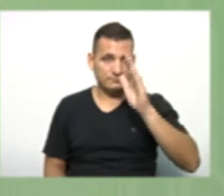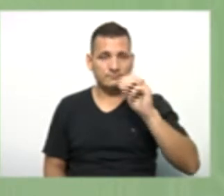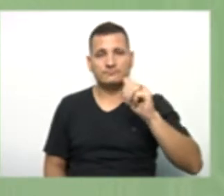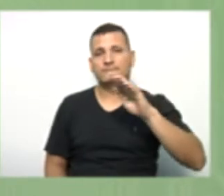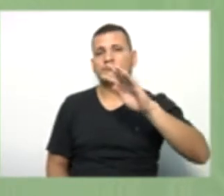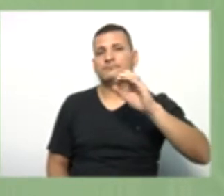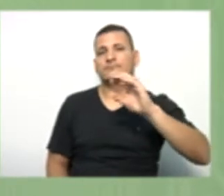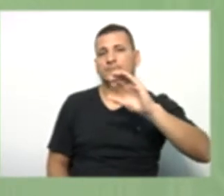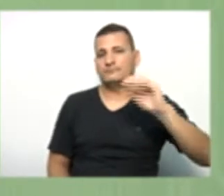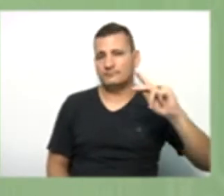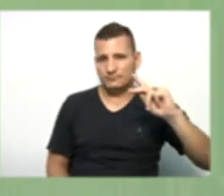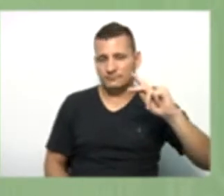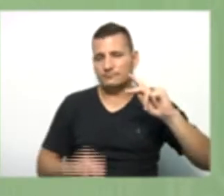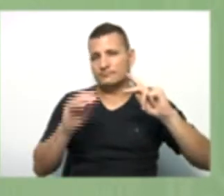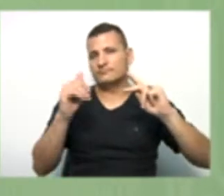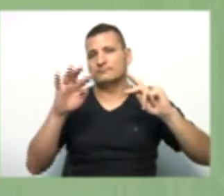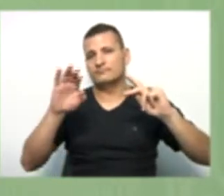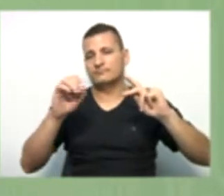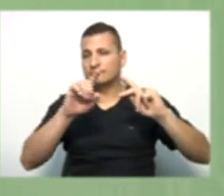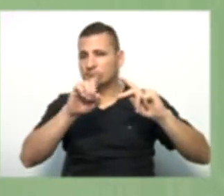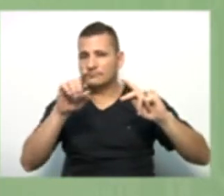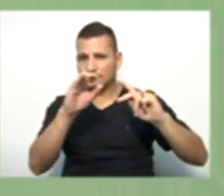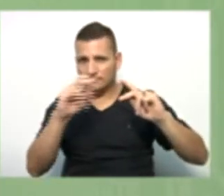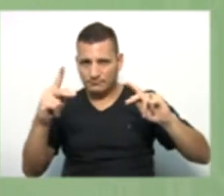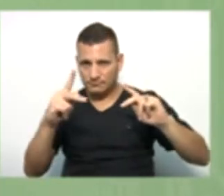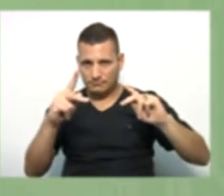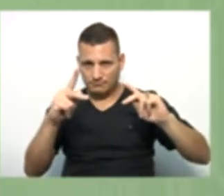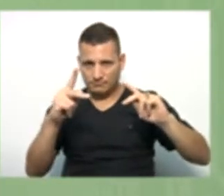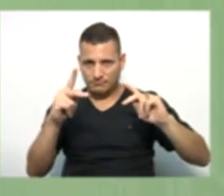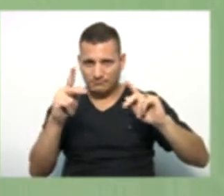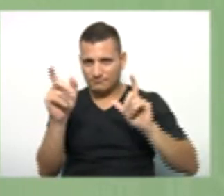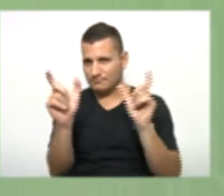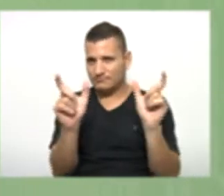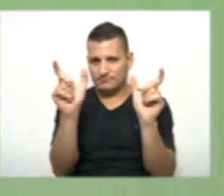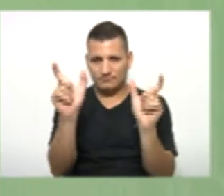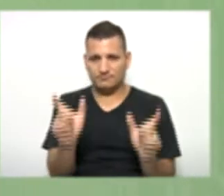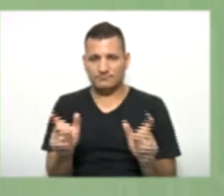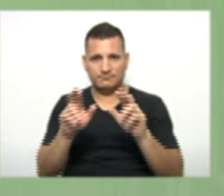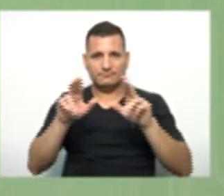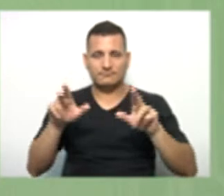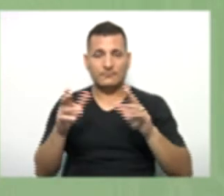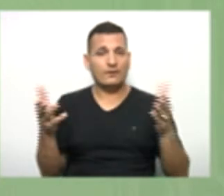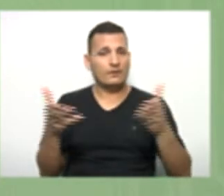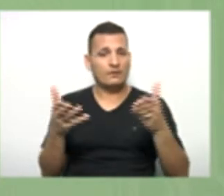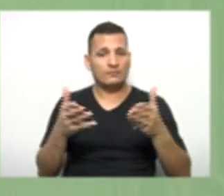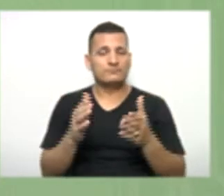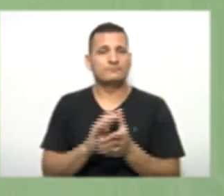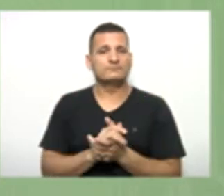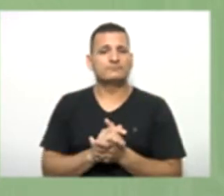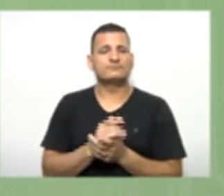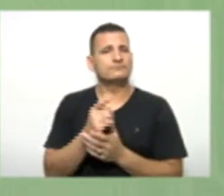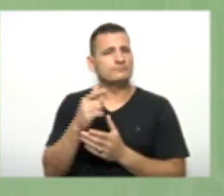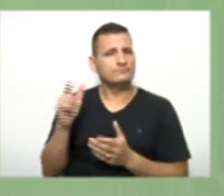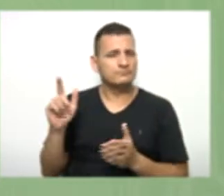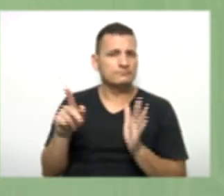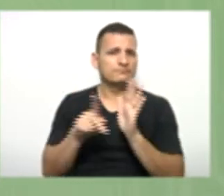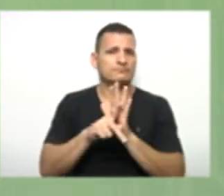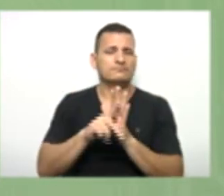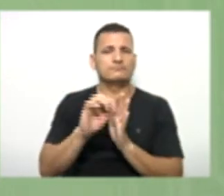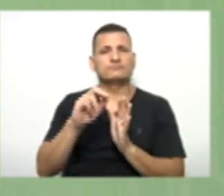e ato não cooperativo. Agora vamos para outra operação própria de